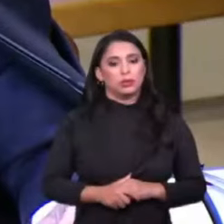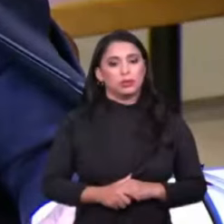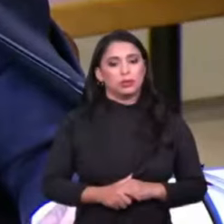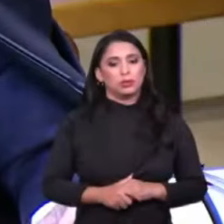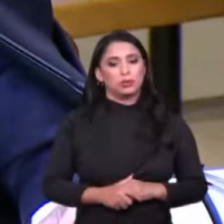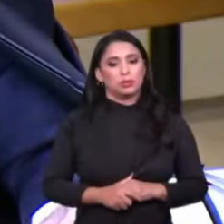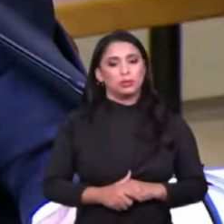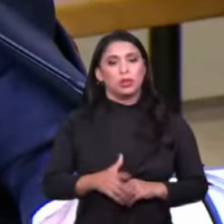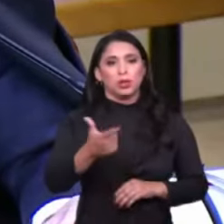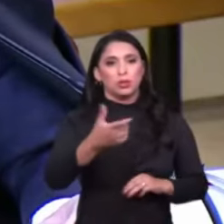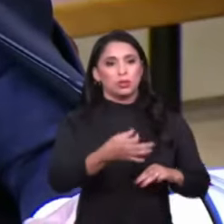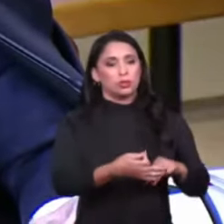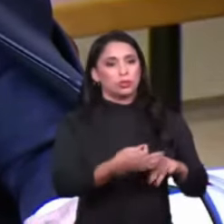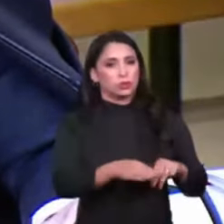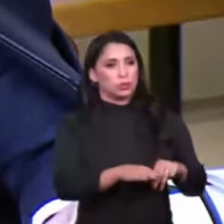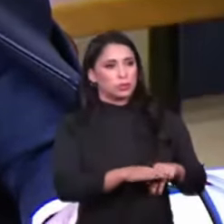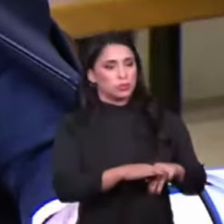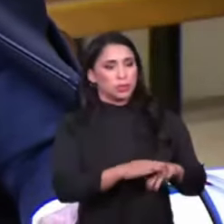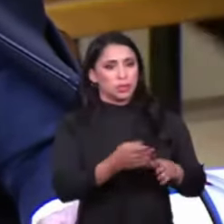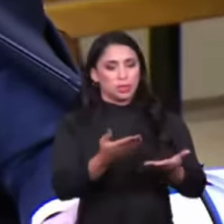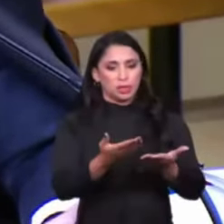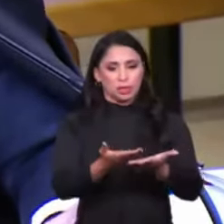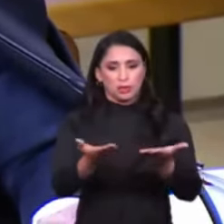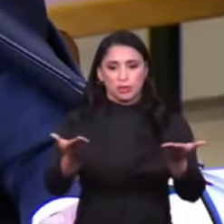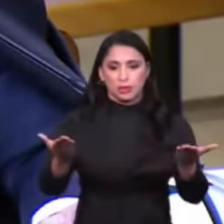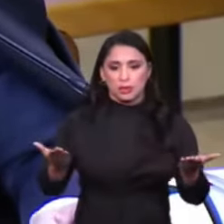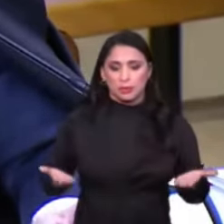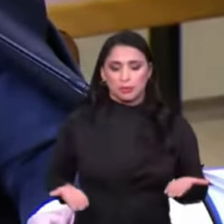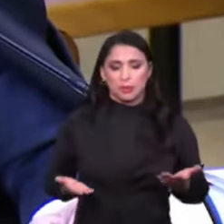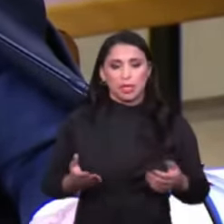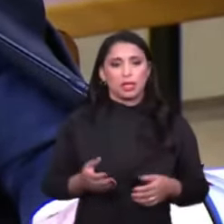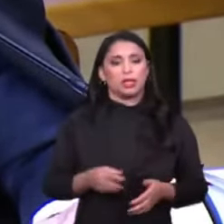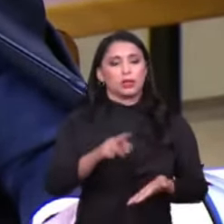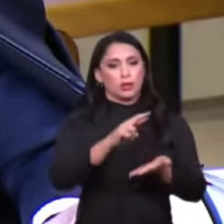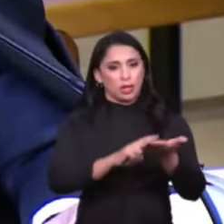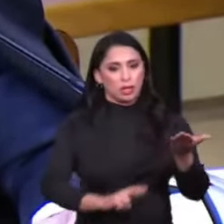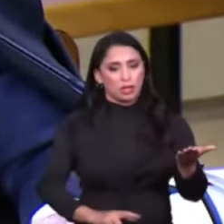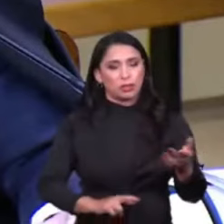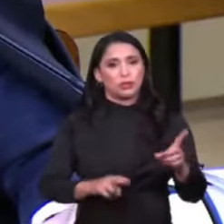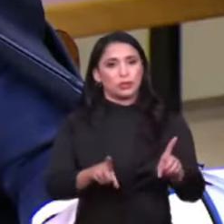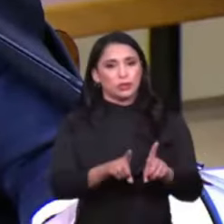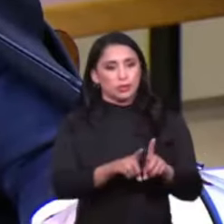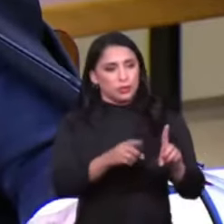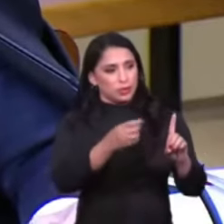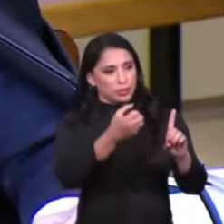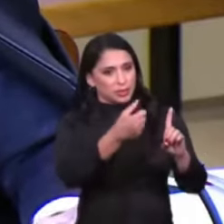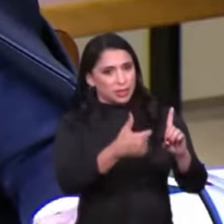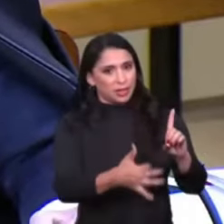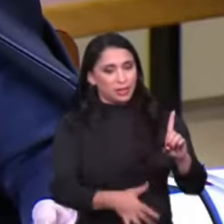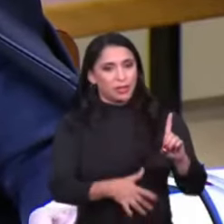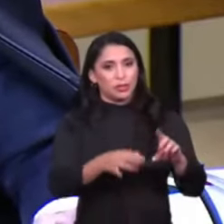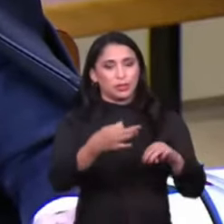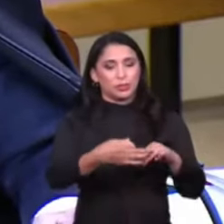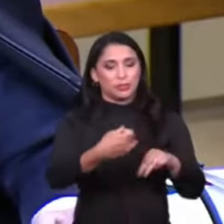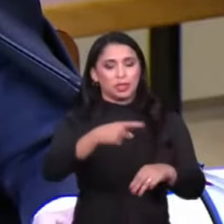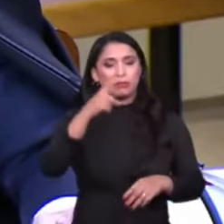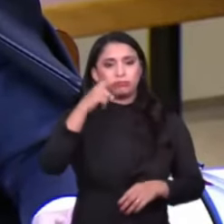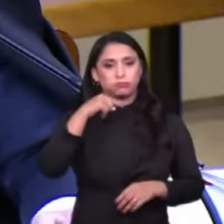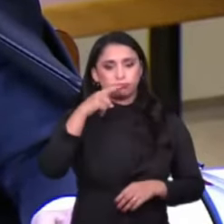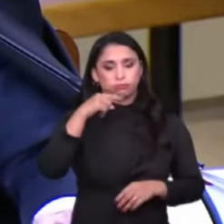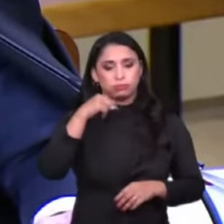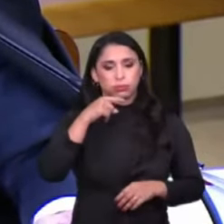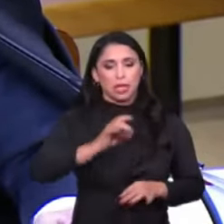eminentes ministros e pares, na pessoa não só do relator, mas também decano, ministro Gilmar Mendes, também uma